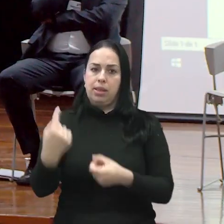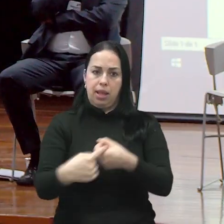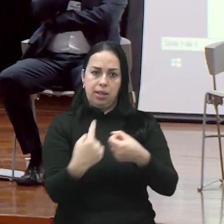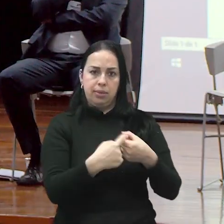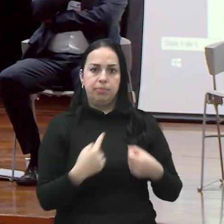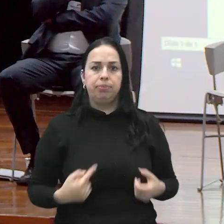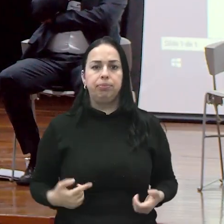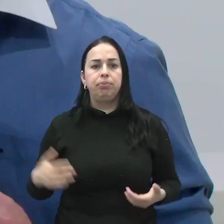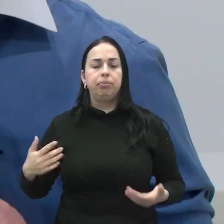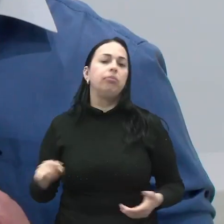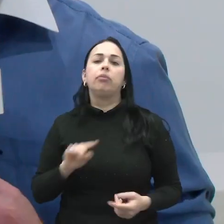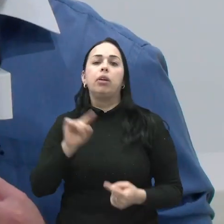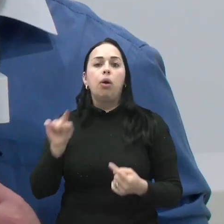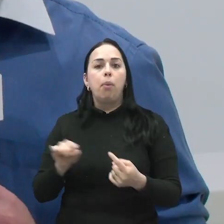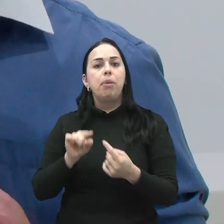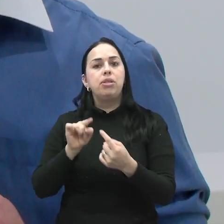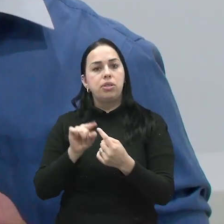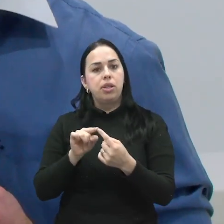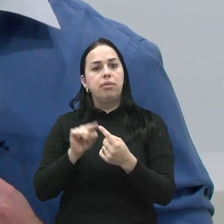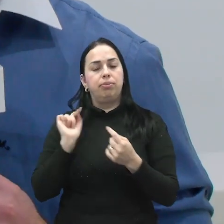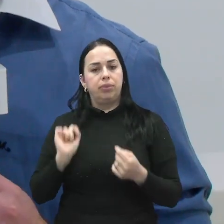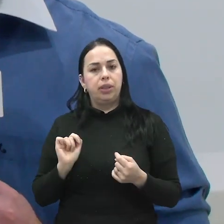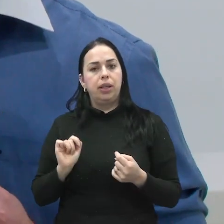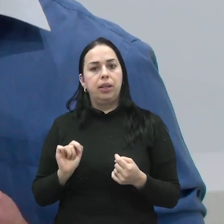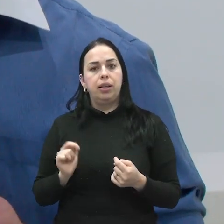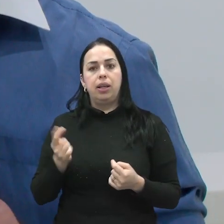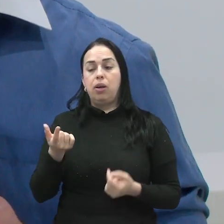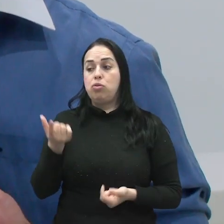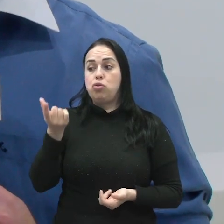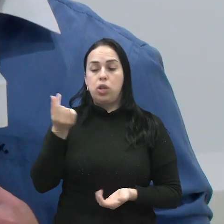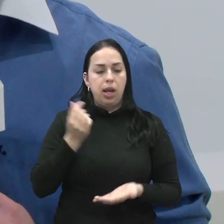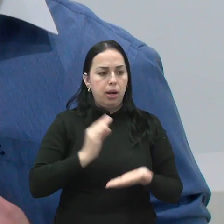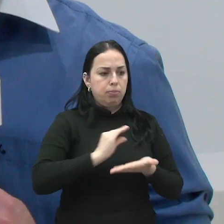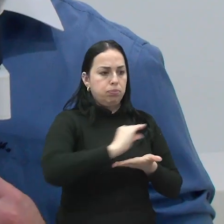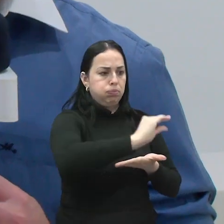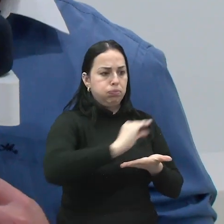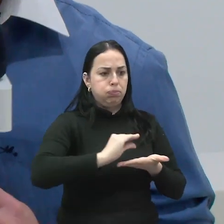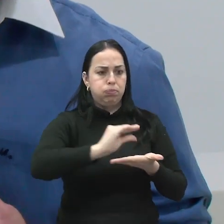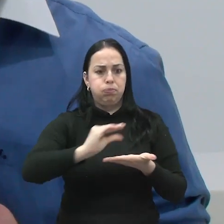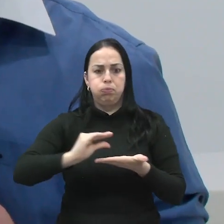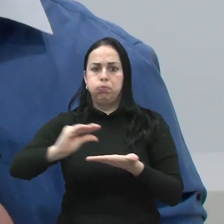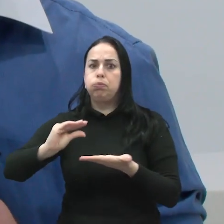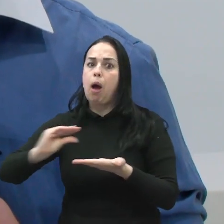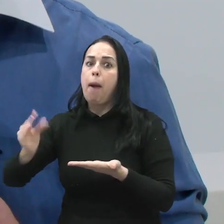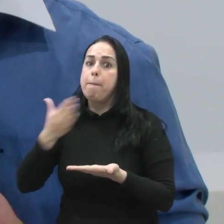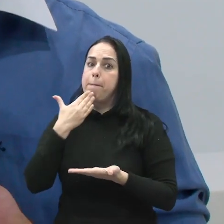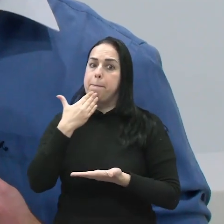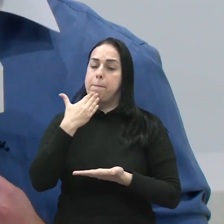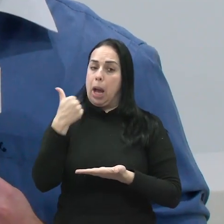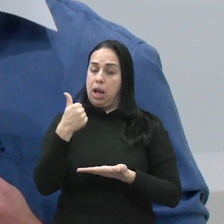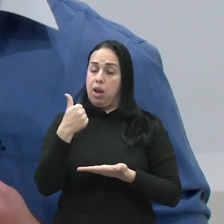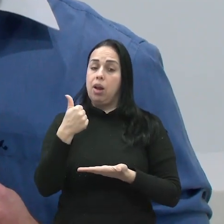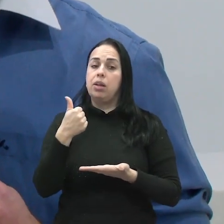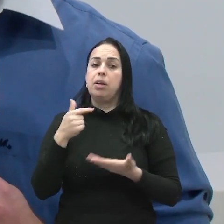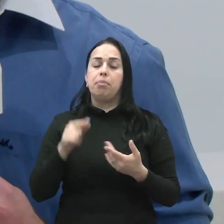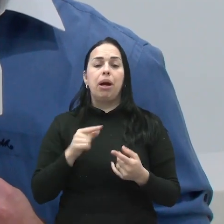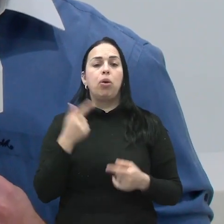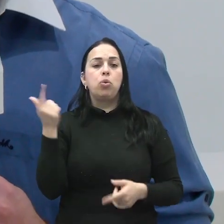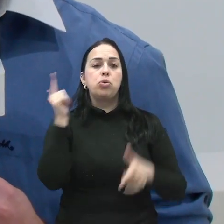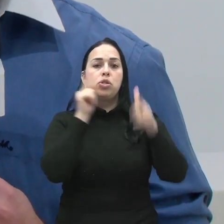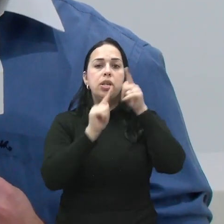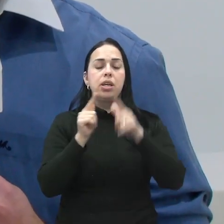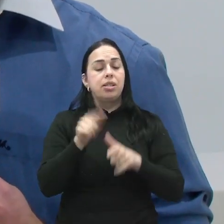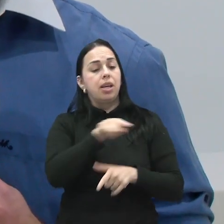municípios paulistas. Um dos objetivos também é promover a melhor distribuição dos recursos de saúde em todo o estado,